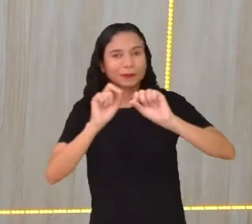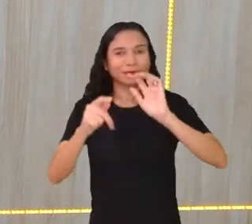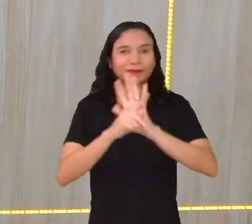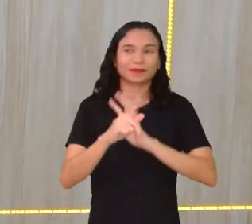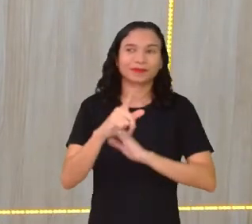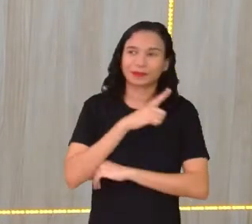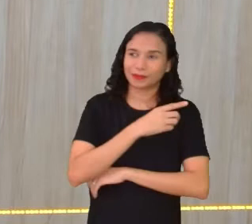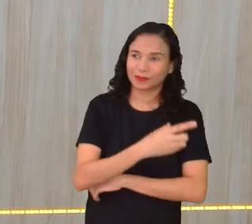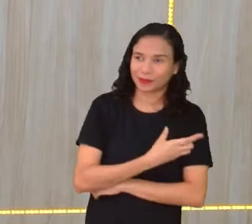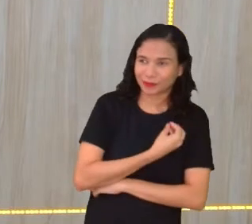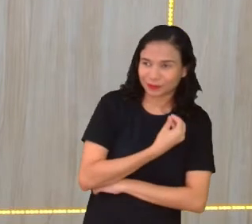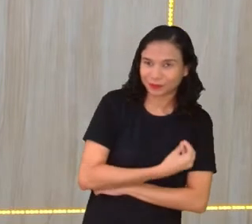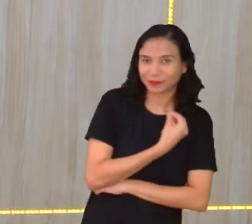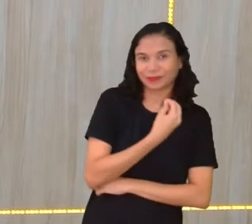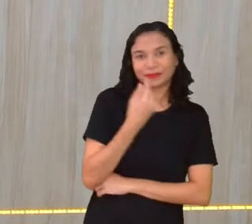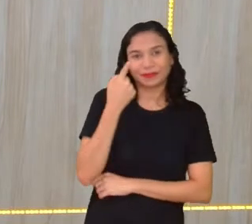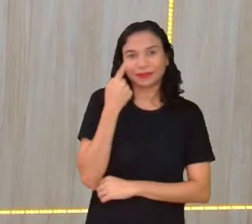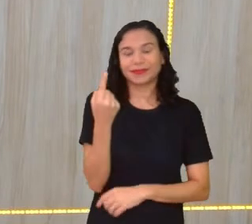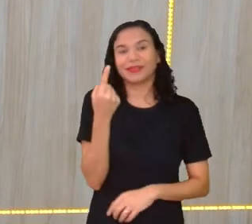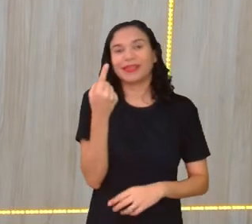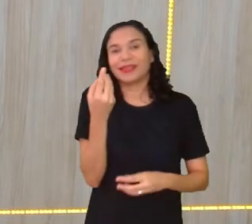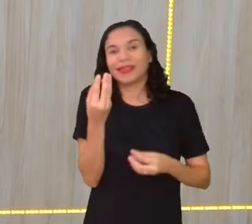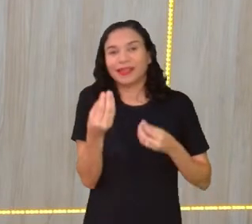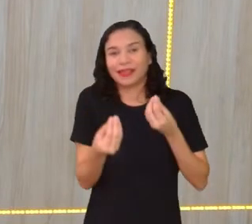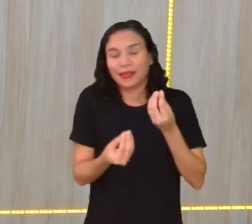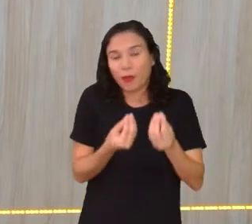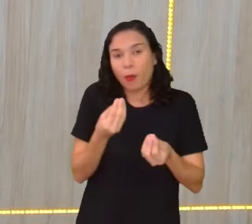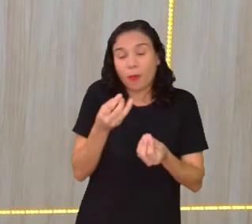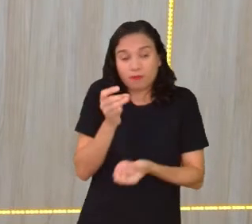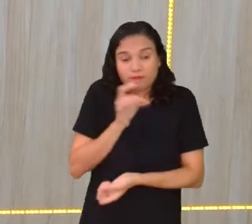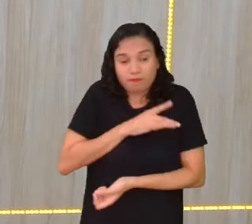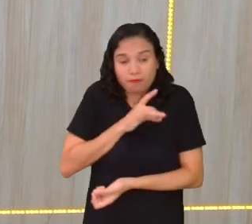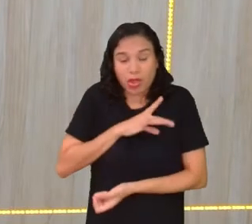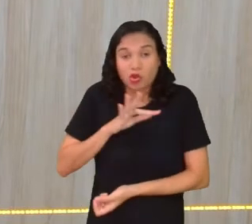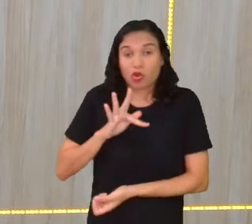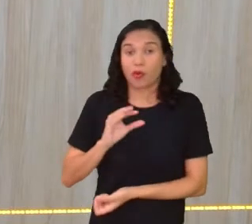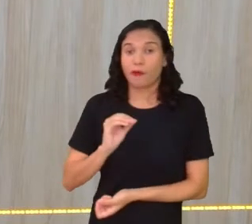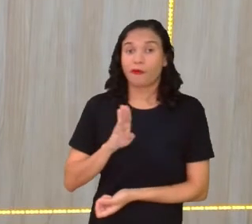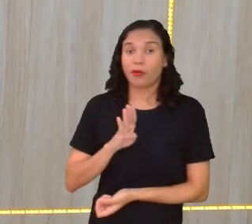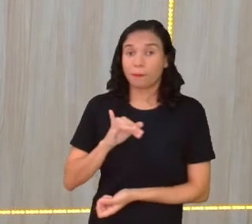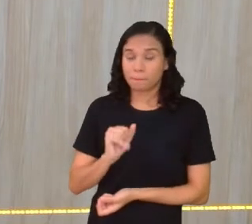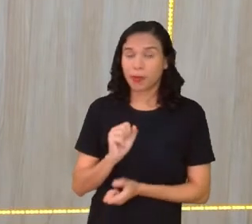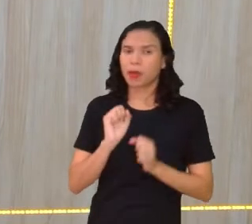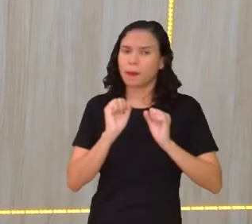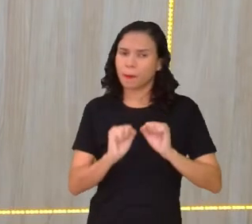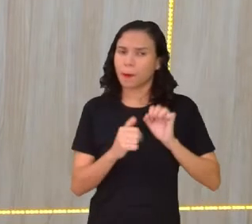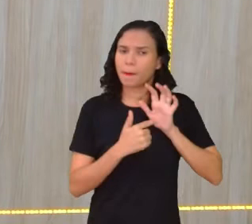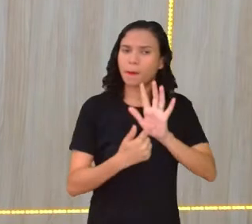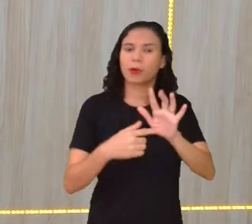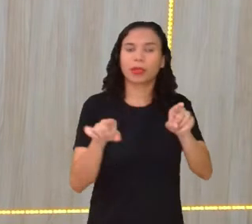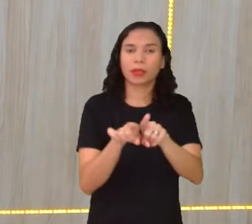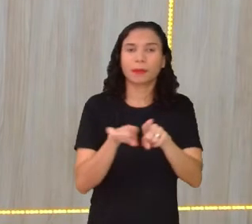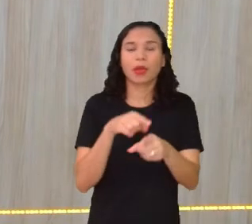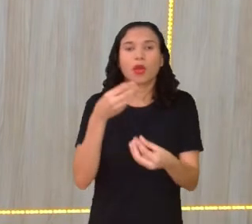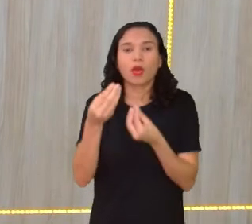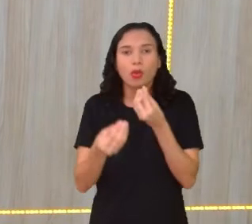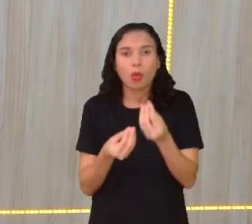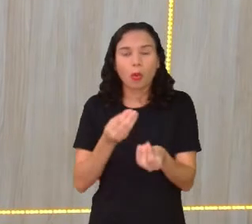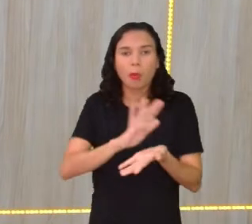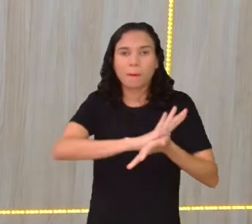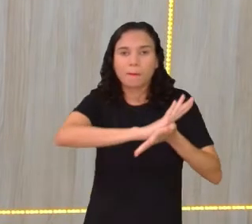sentido, né, mas a fobia, ela pode se manifestar também na forma de